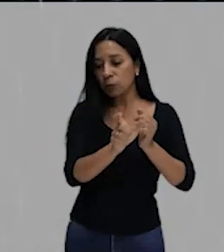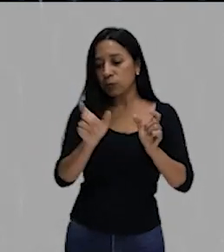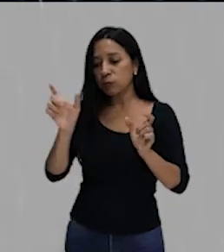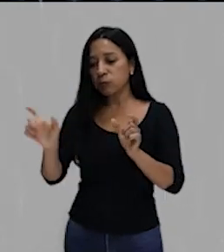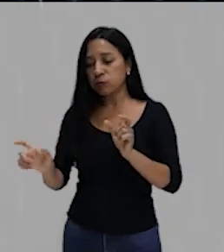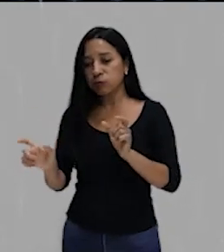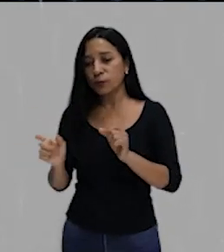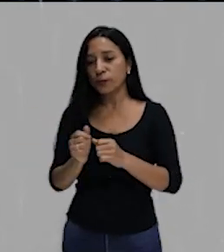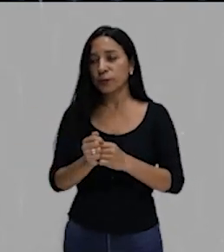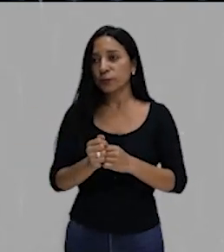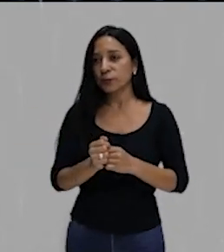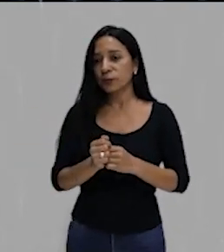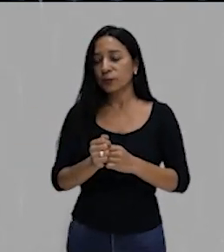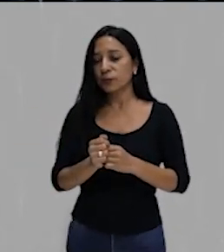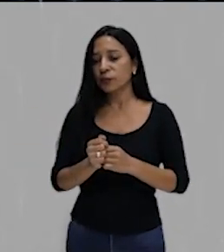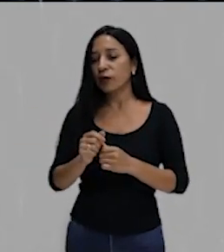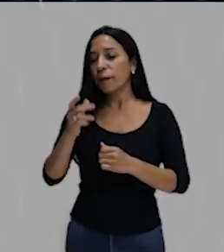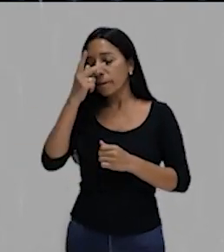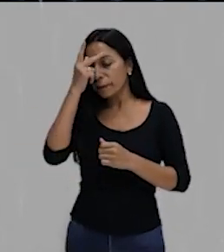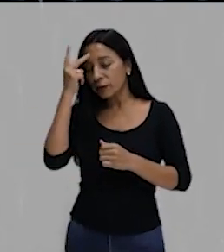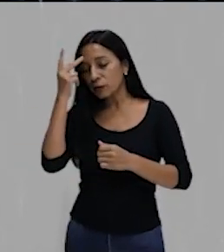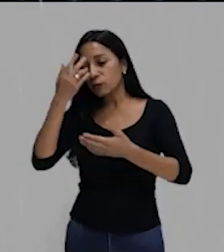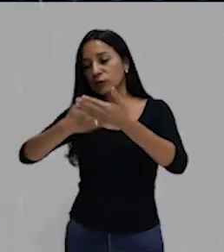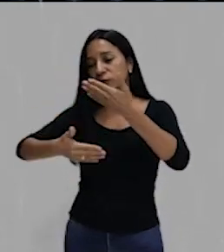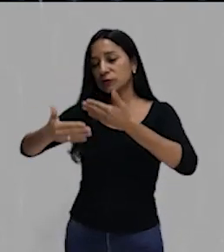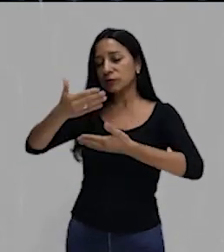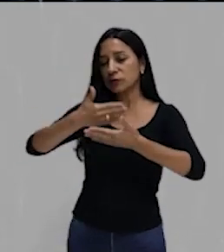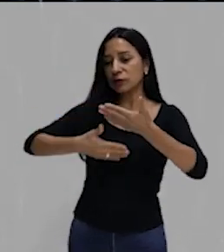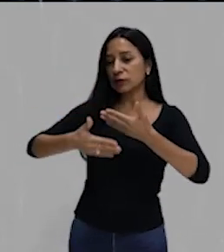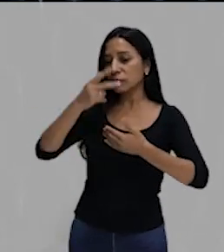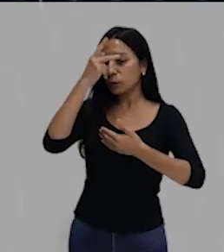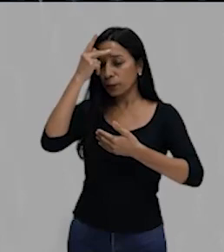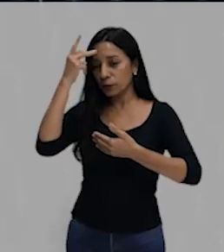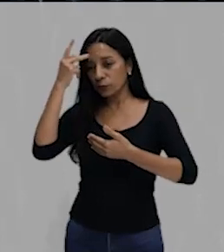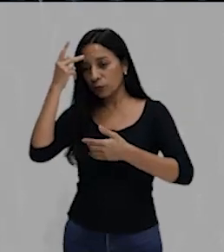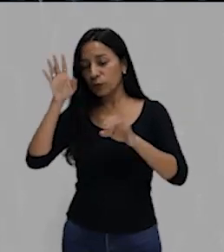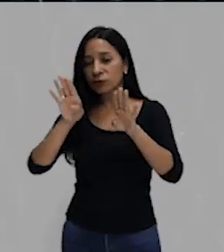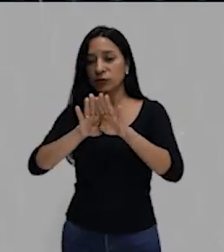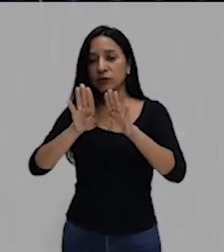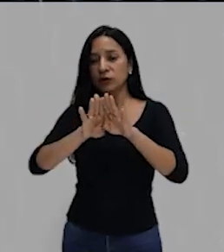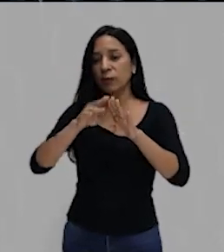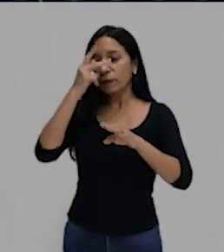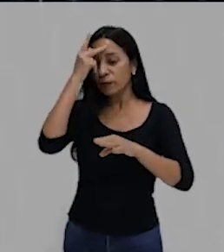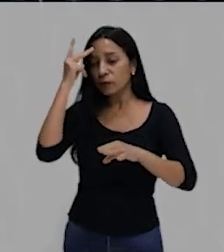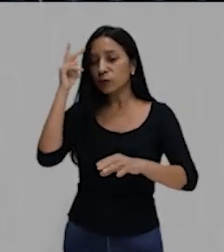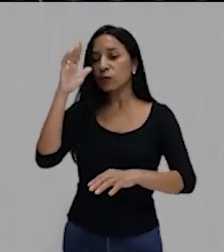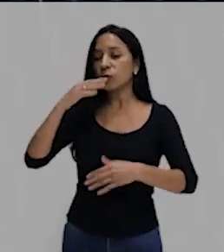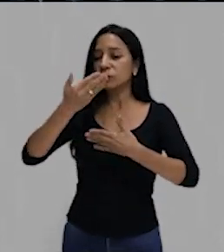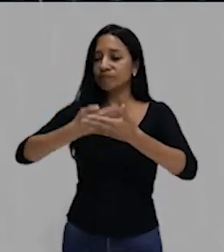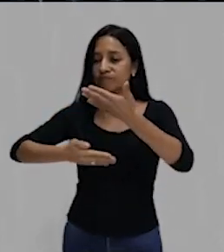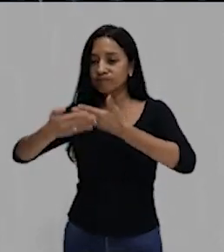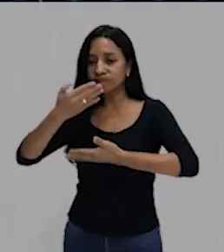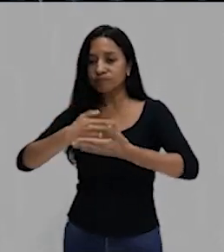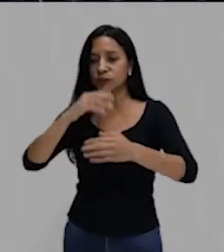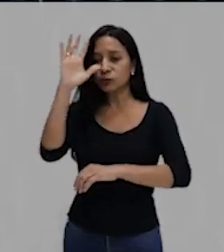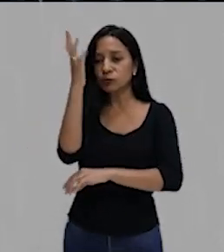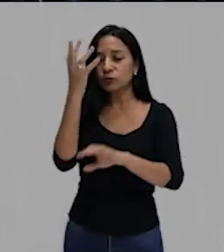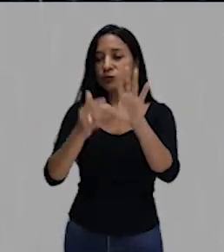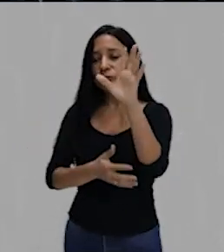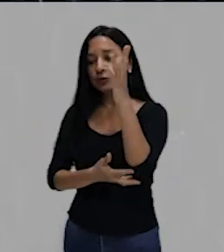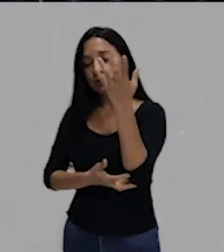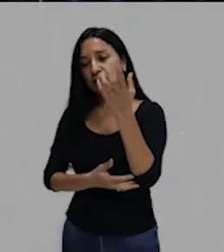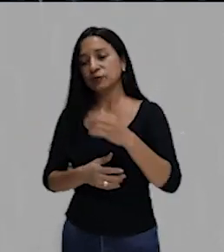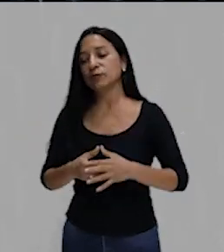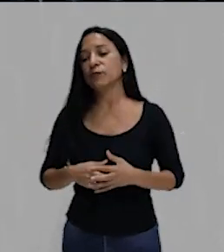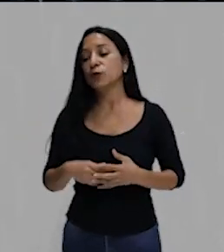seres vivos interagem com o ambiente. E nós somos seres vivos, nós somos indivíduos que